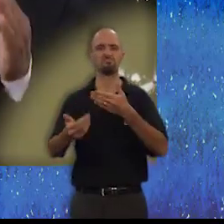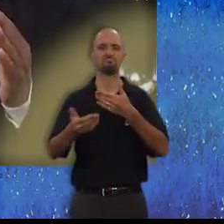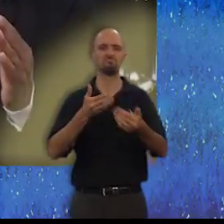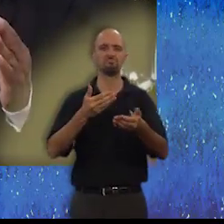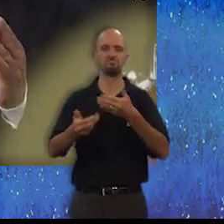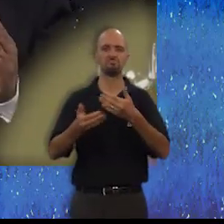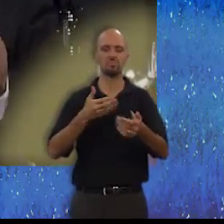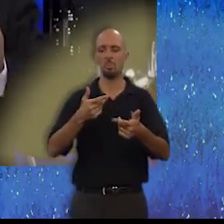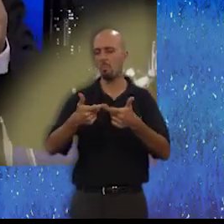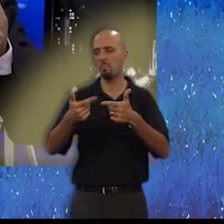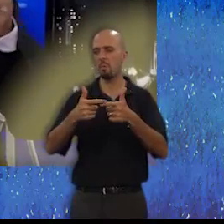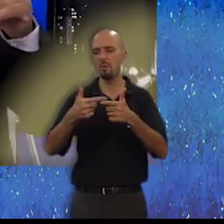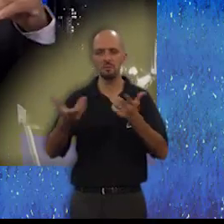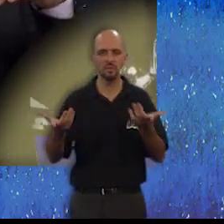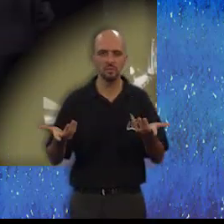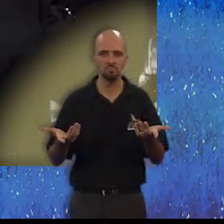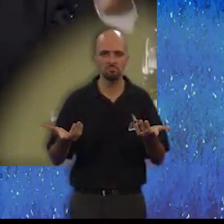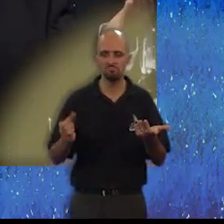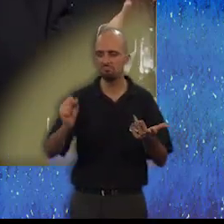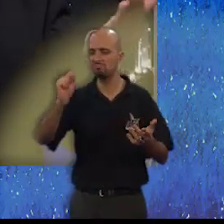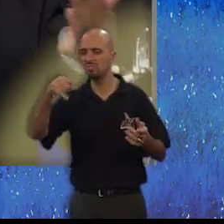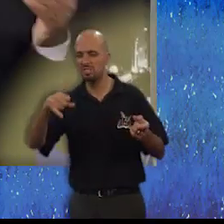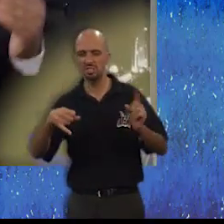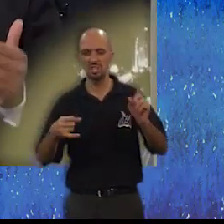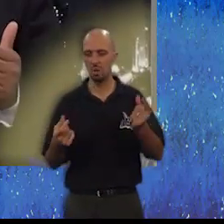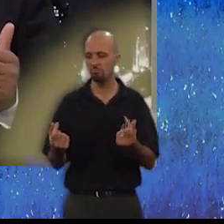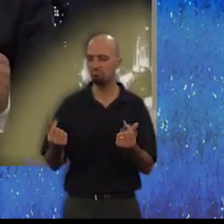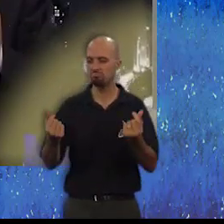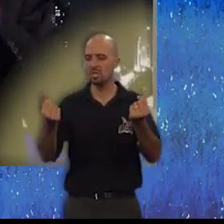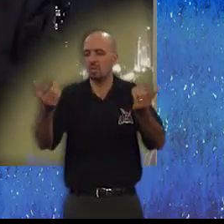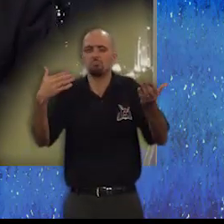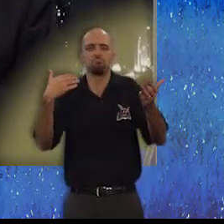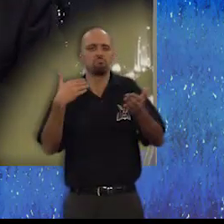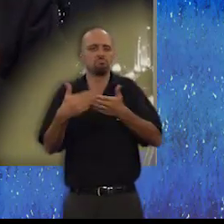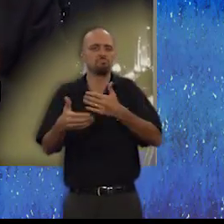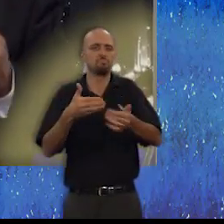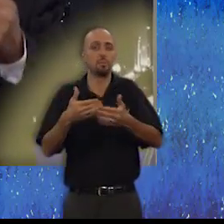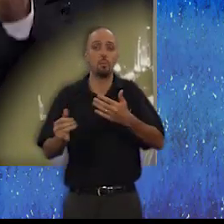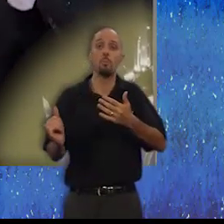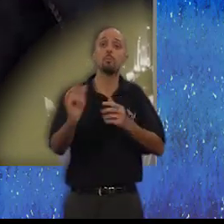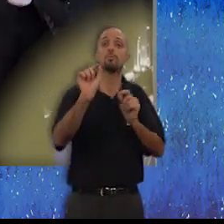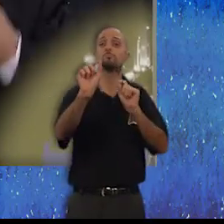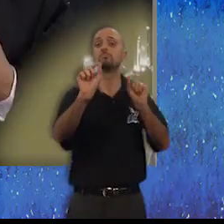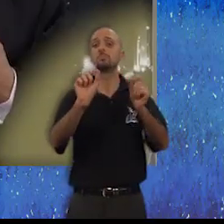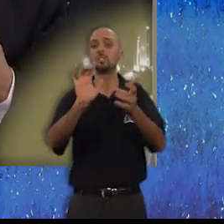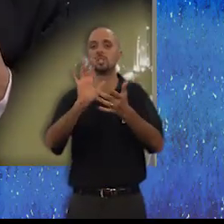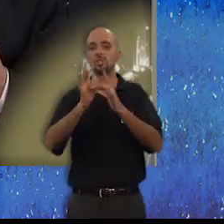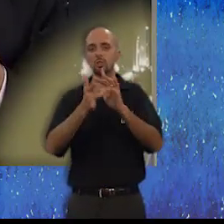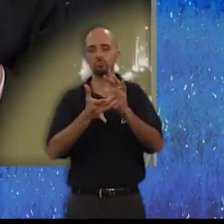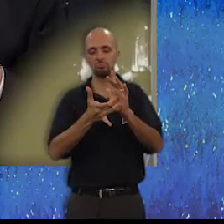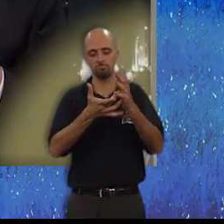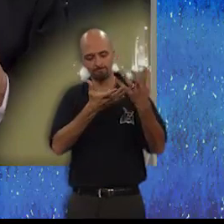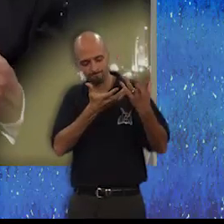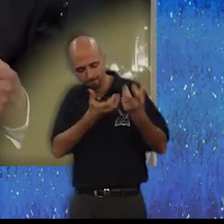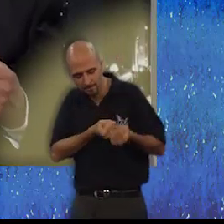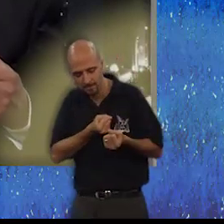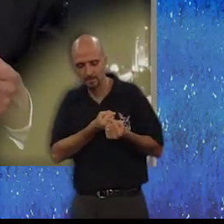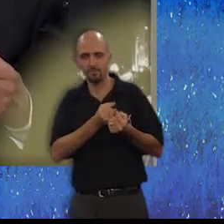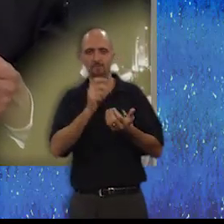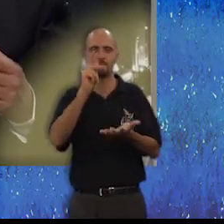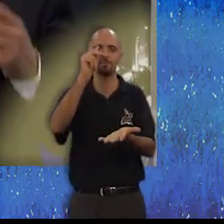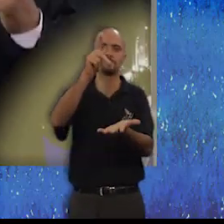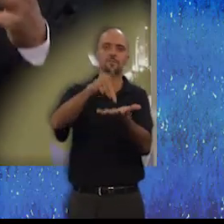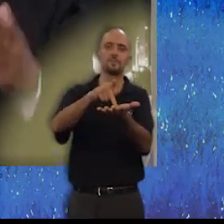Em outras palavras, não importa se a pessoa é rica ou pobre, o que importa é se a pessoa tem Jesus no seu coração ou não